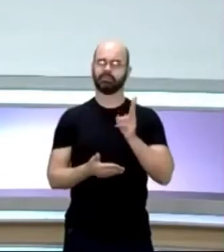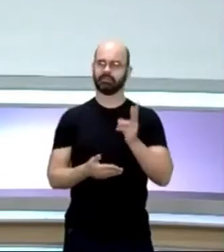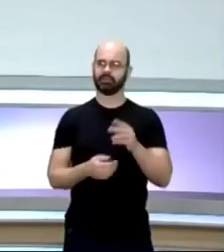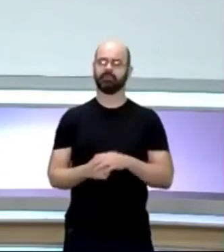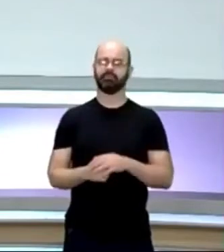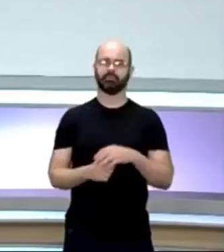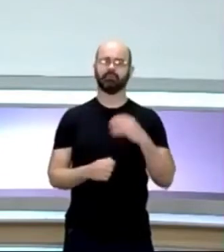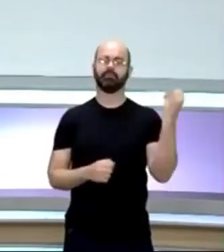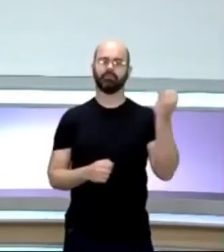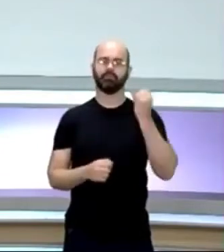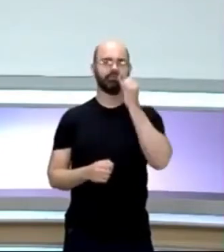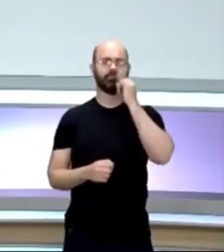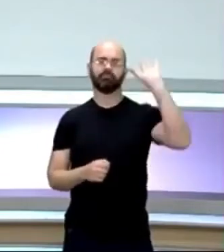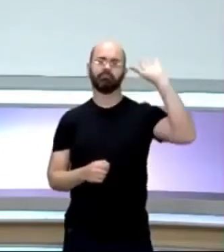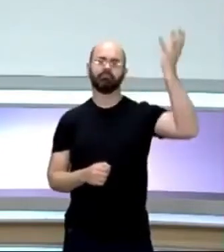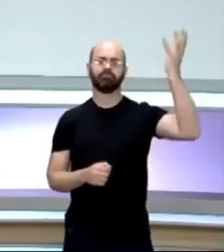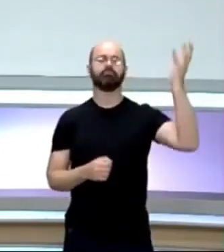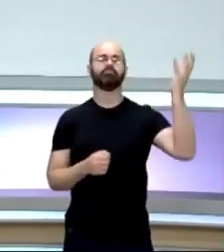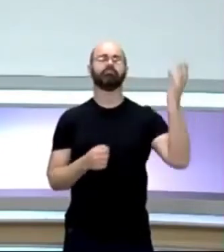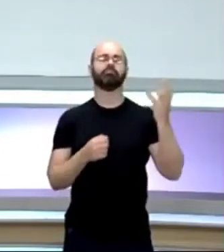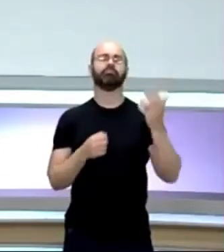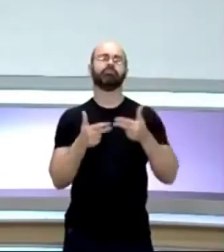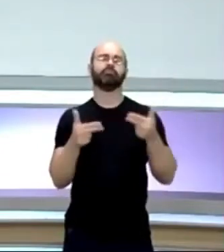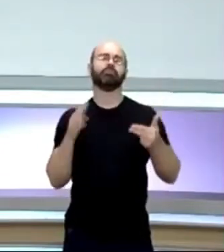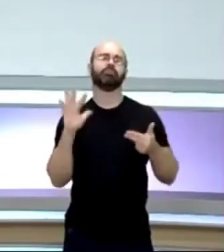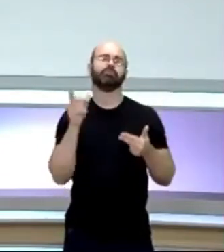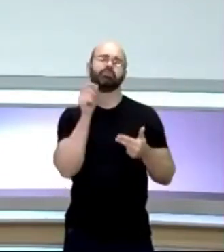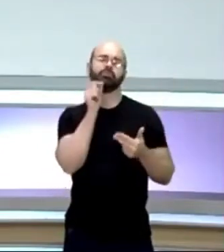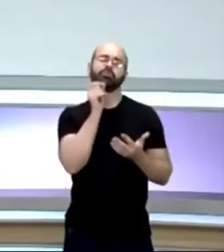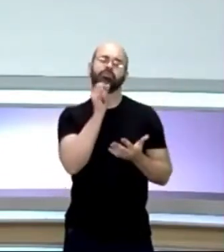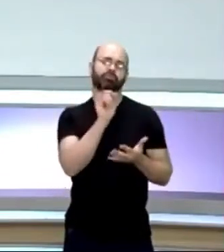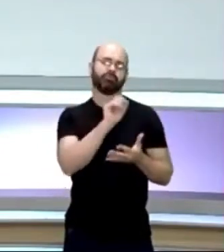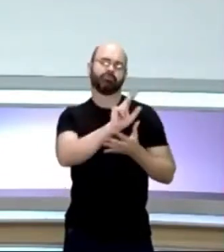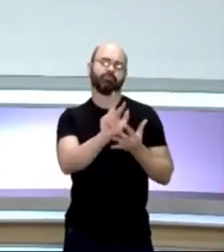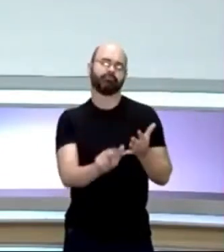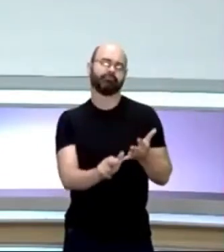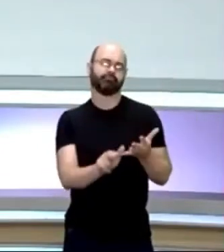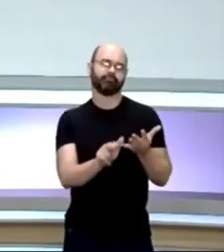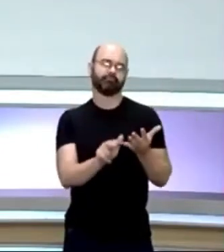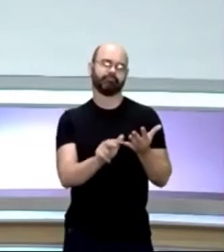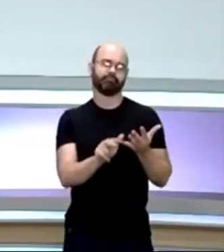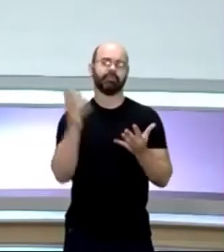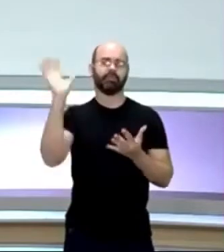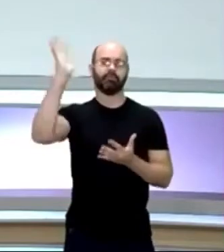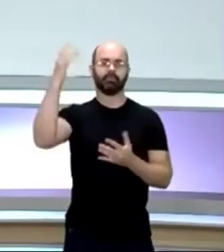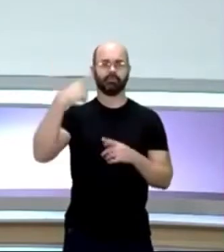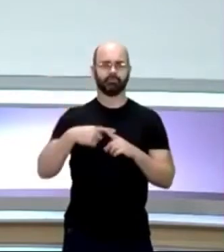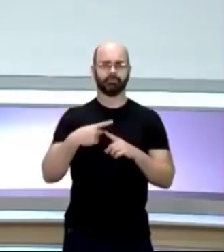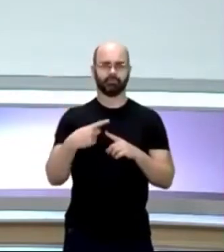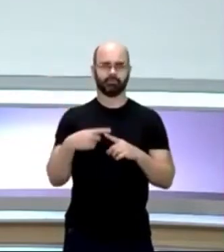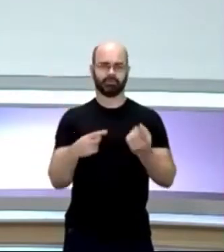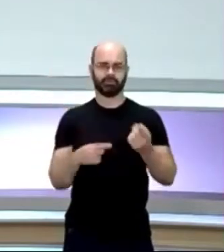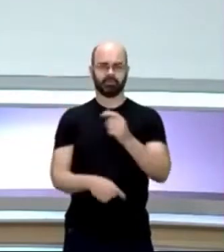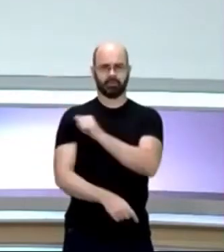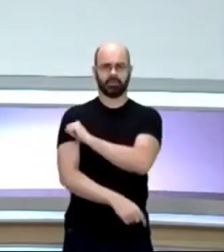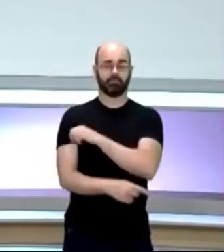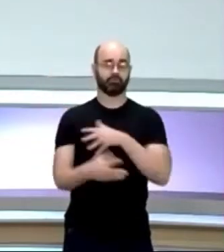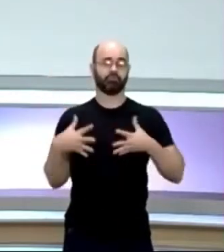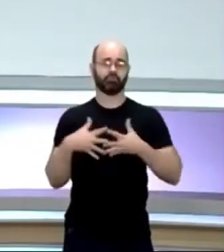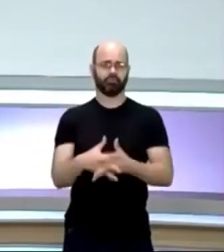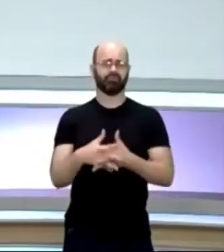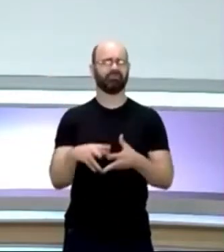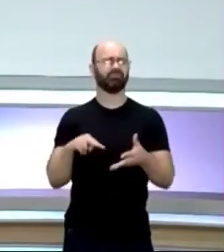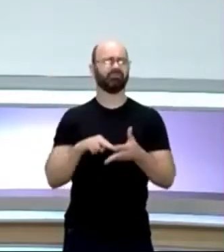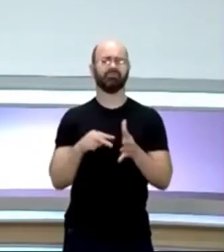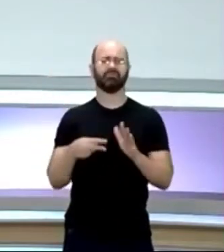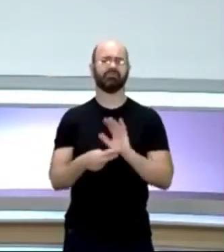fatores climáticos, né, ele fala dos elementos climáticos, porque muitos alunos, né, muita gente confunde, né, o que são